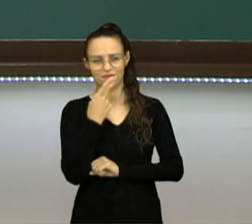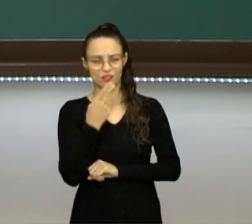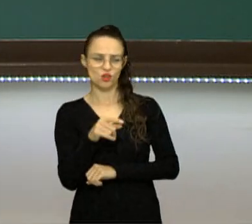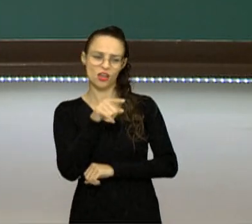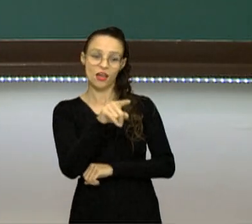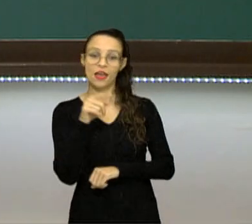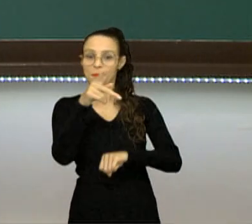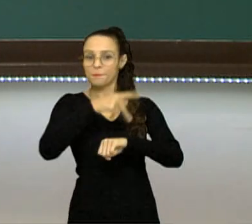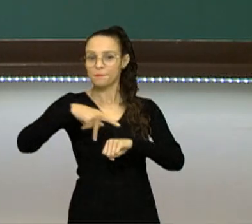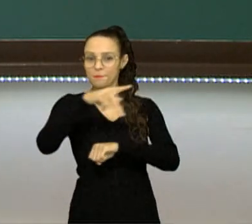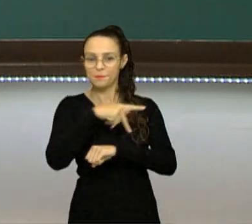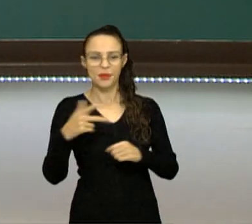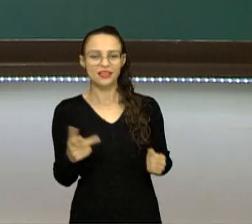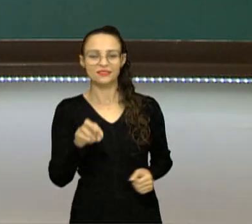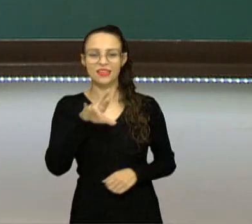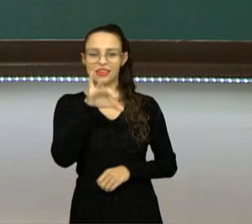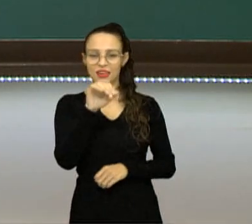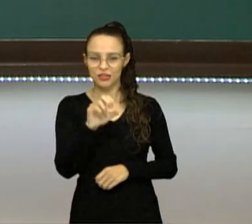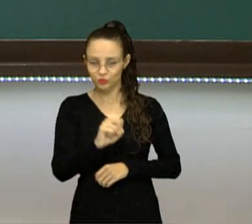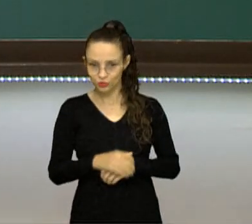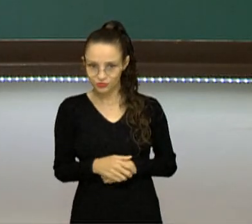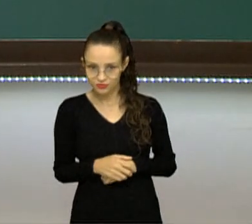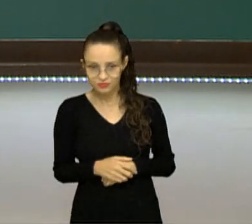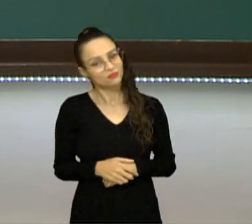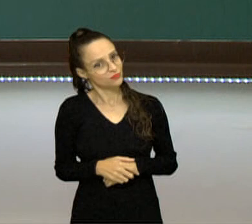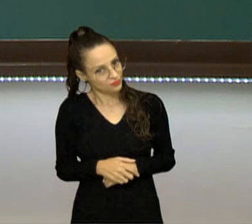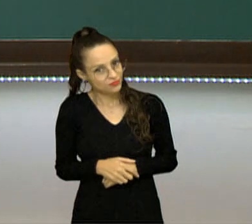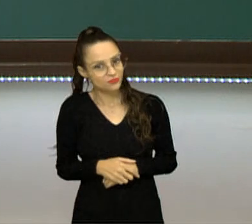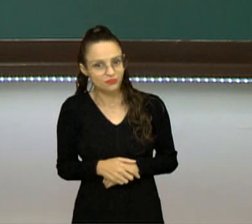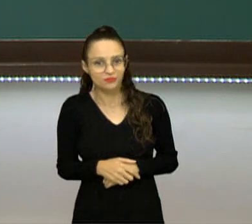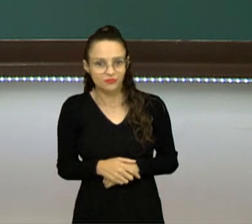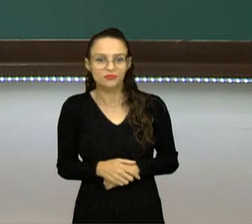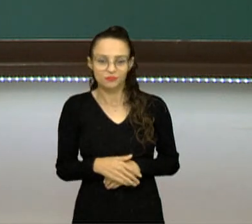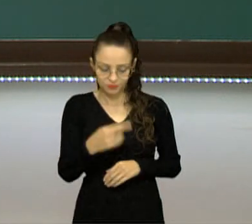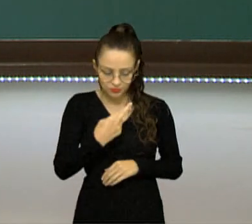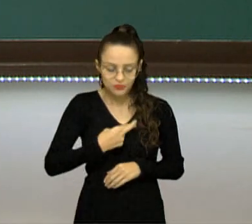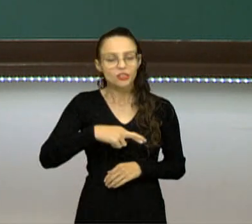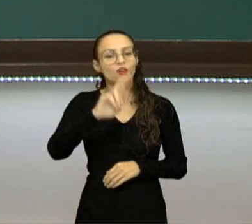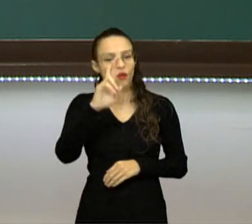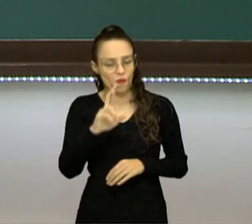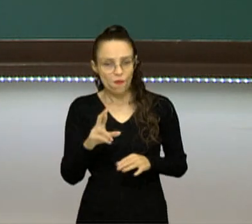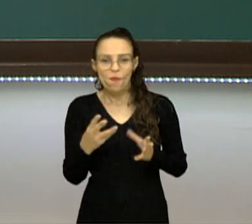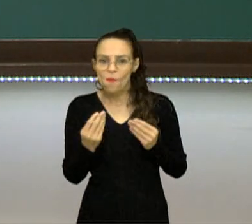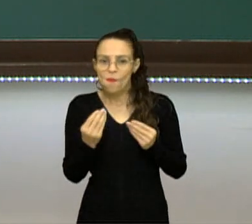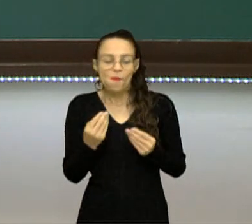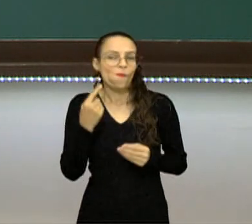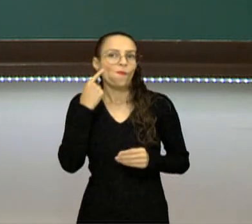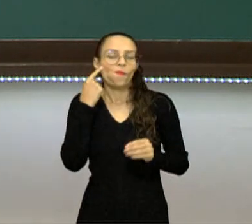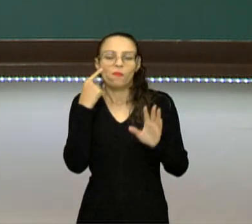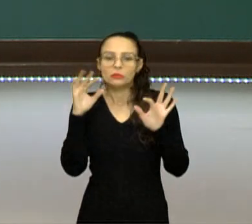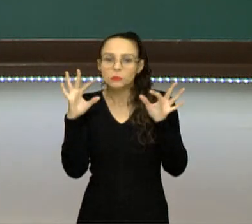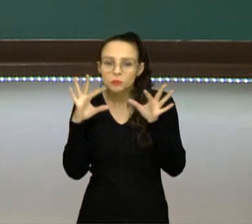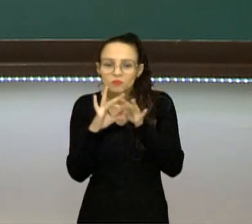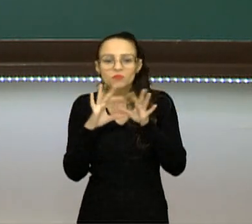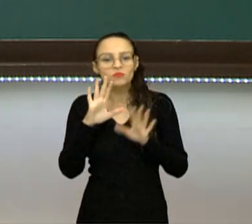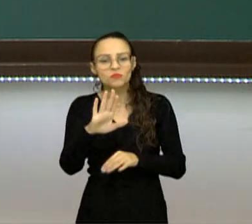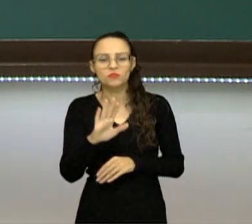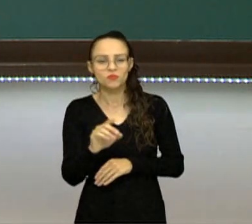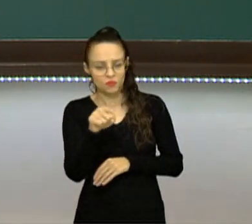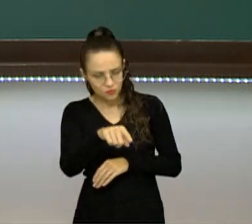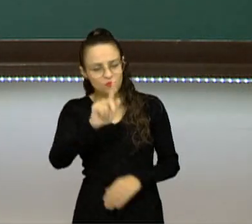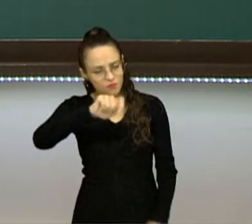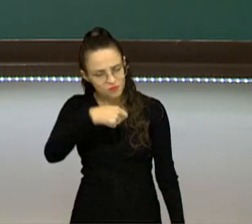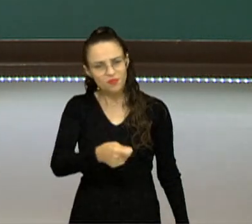ah, isso aqui é o Paraíso do Éden, só pode. E, sim, uma pessoa muito religiosa, muito idealista também, né? Depois ele falou assim, ah, isso aqui é as